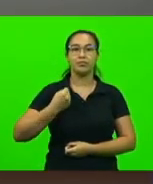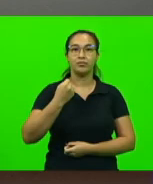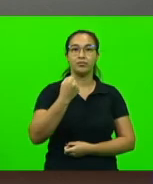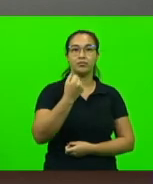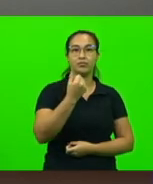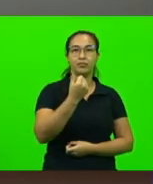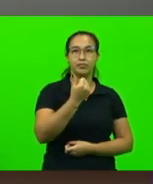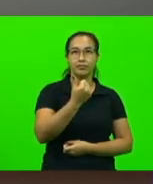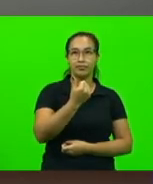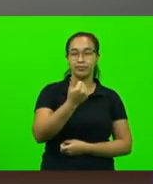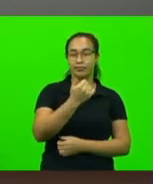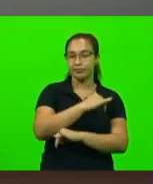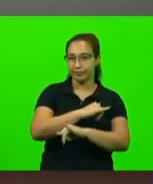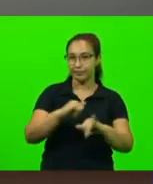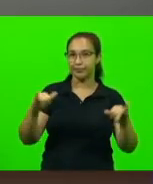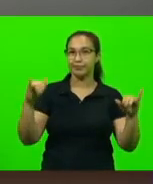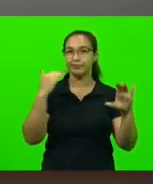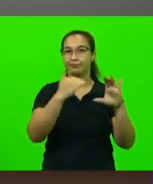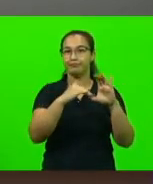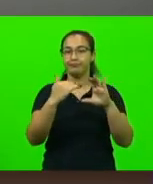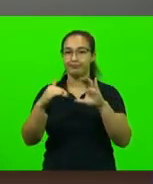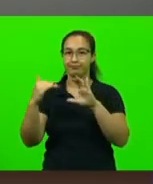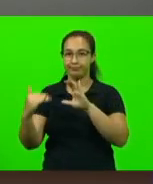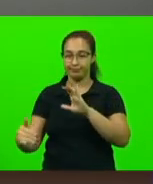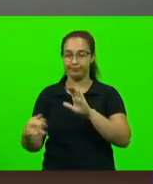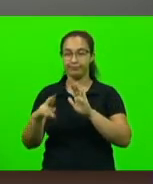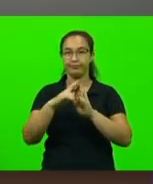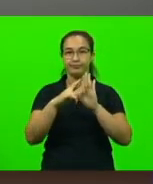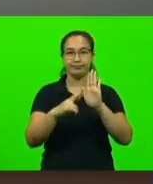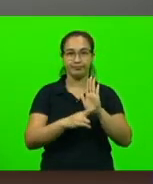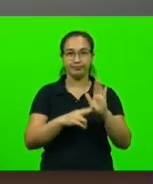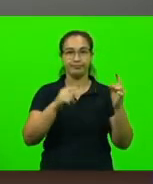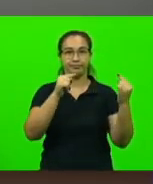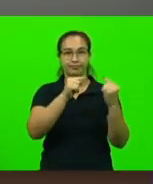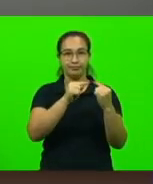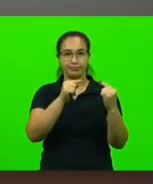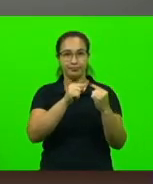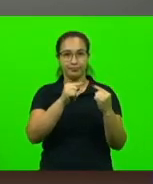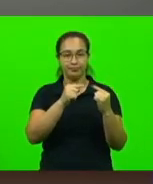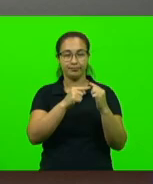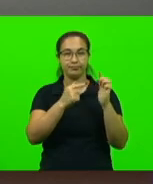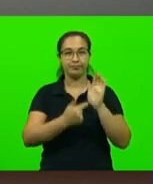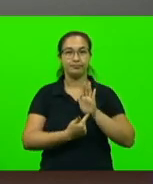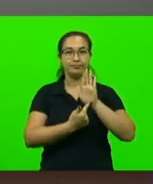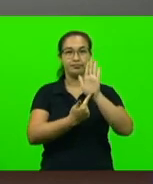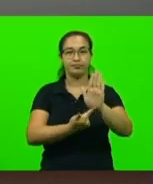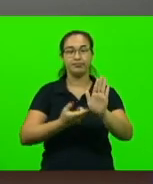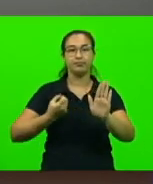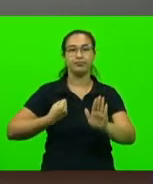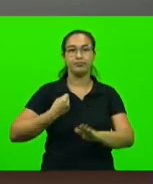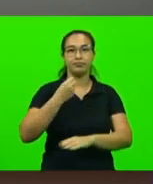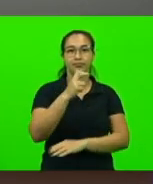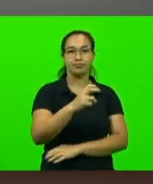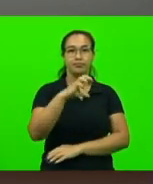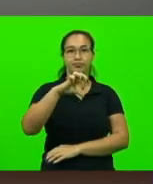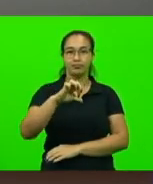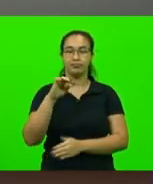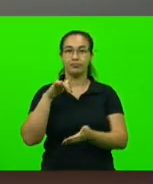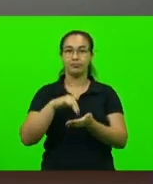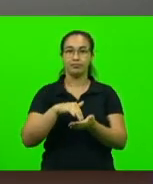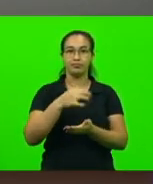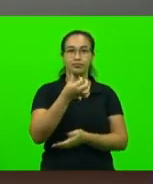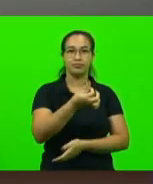97 a 111/2022 e comunicou que vai encaminhar aos destinatários as indicações números